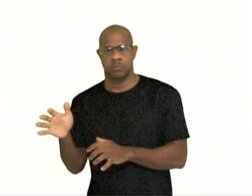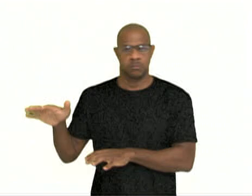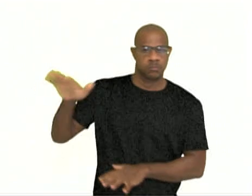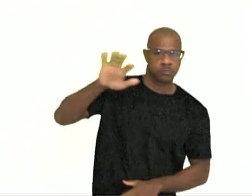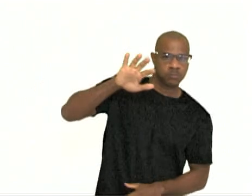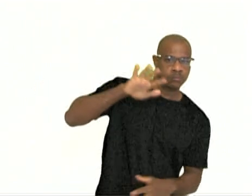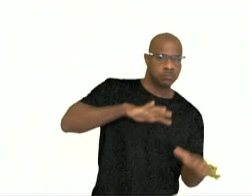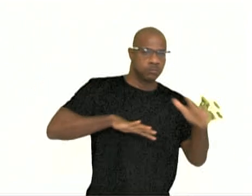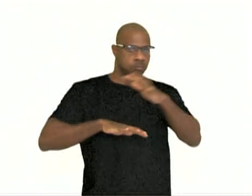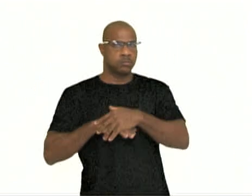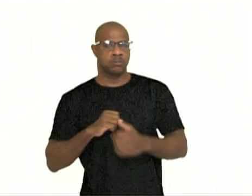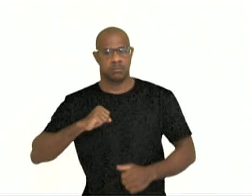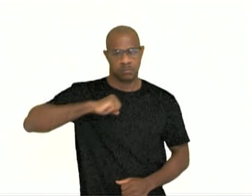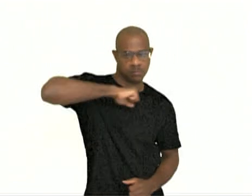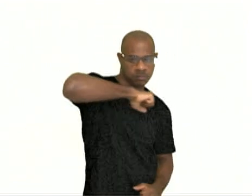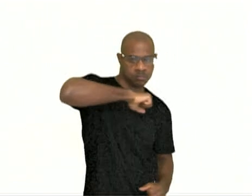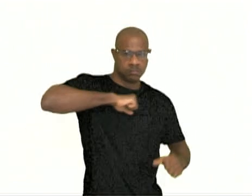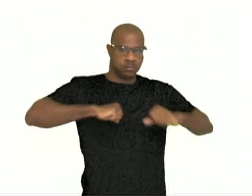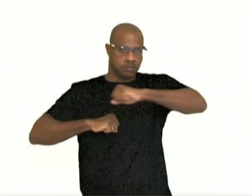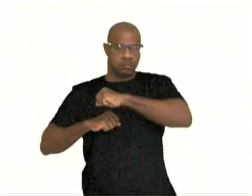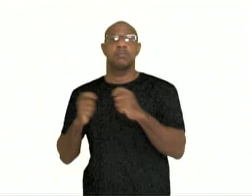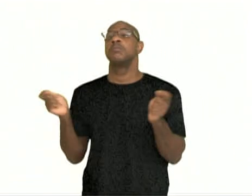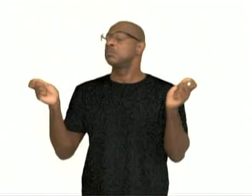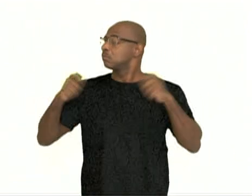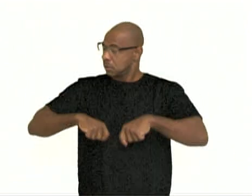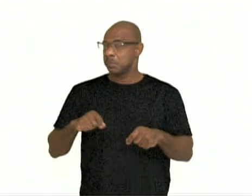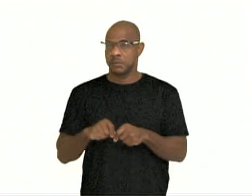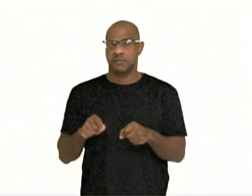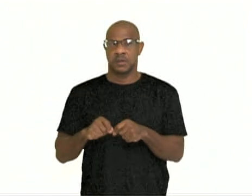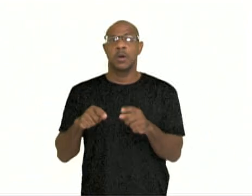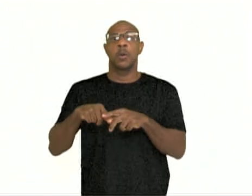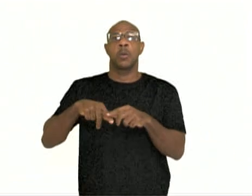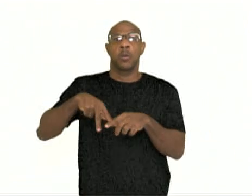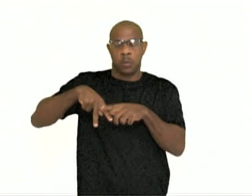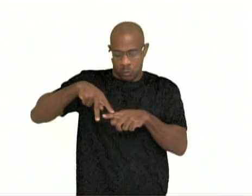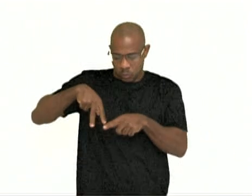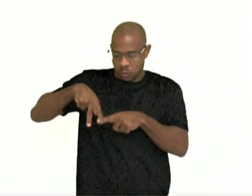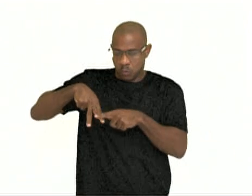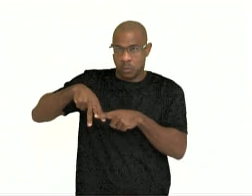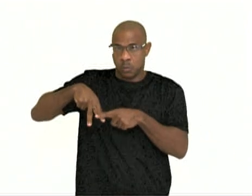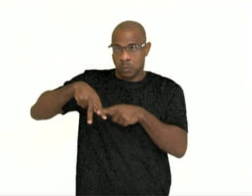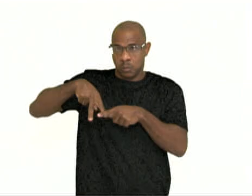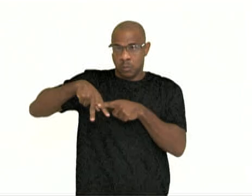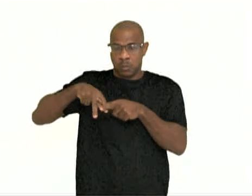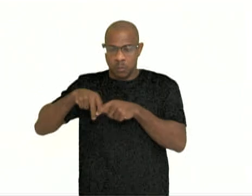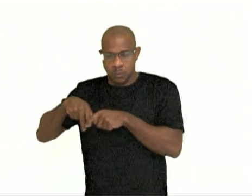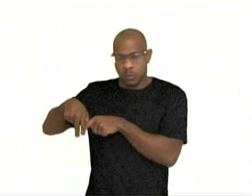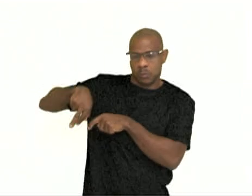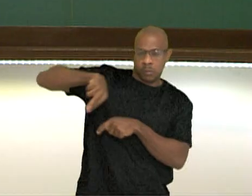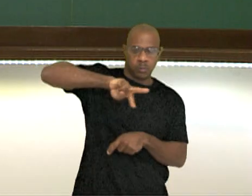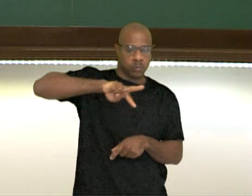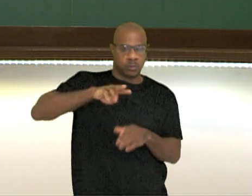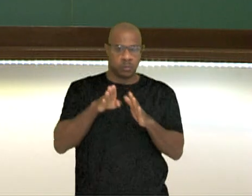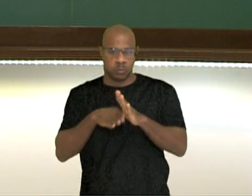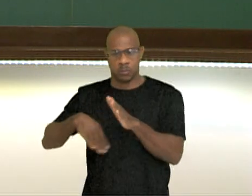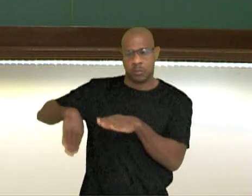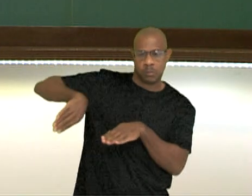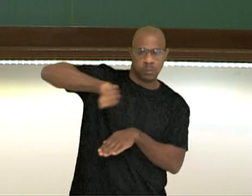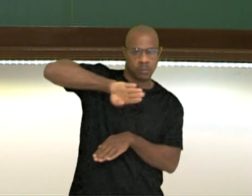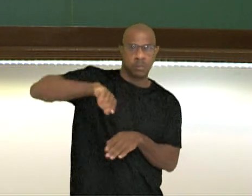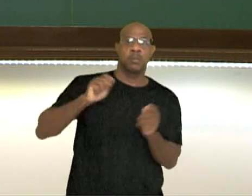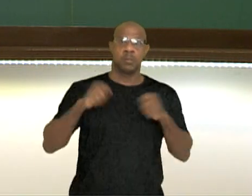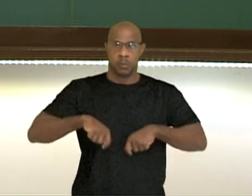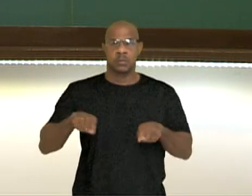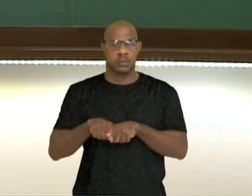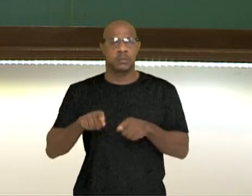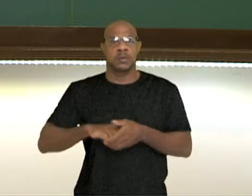eu consigo realizar golpes com praticamente todas as partes do meu corpo. Então, o meu corpo todo